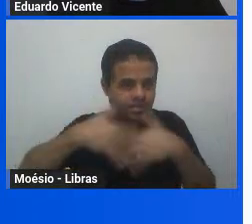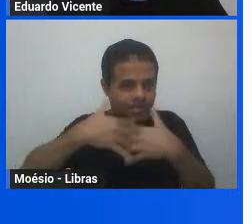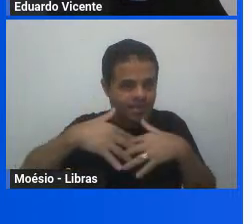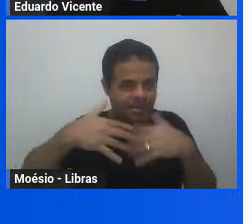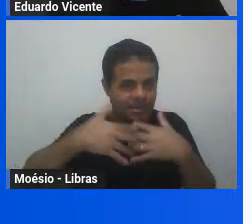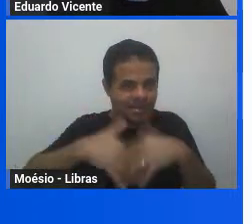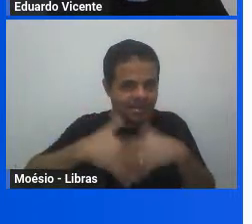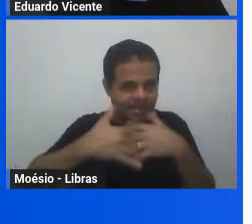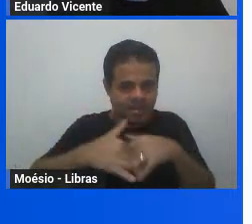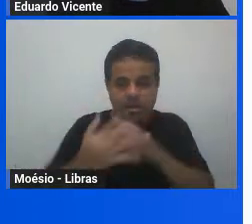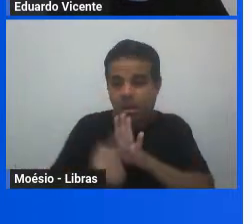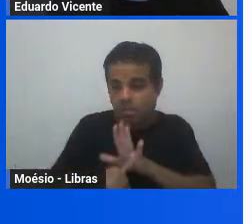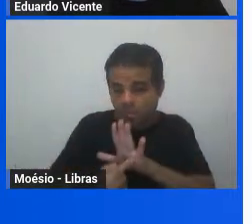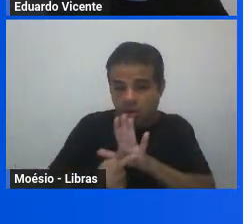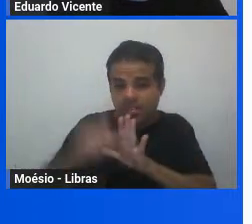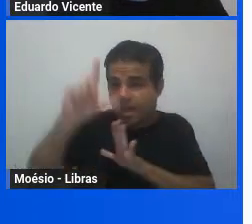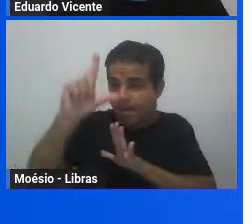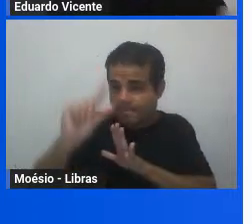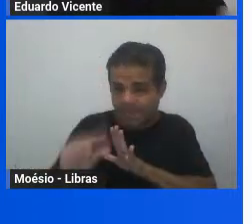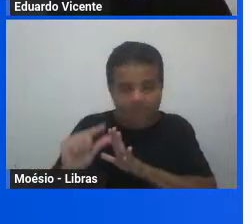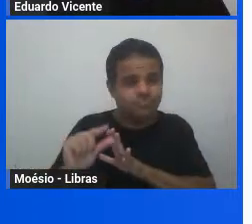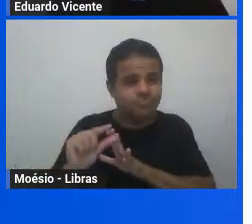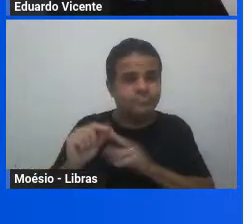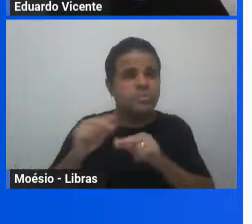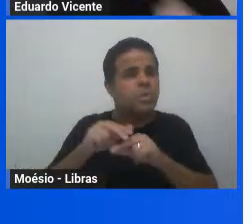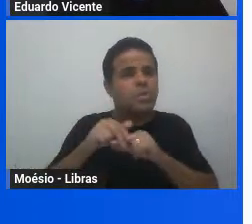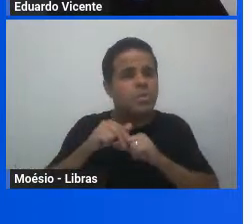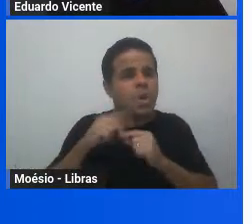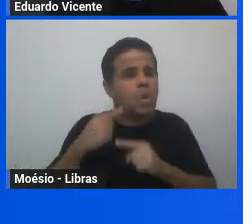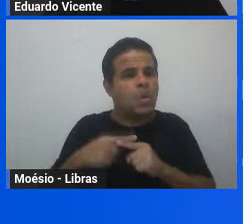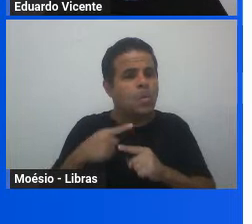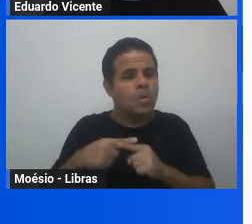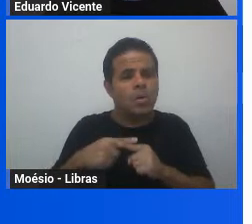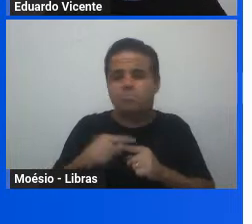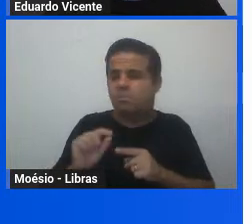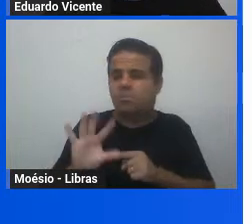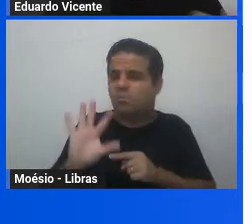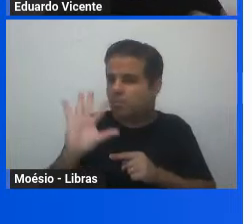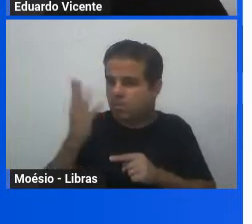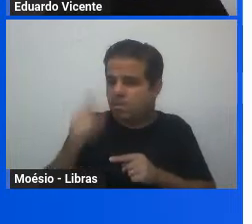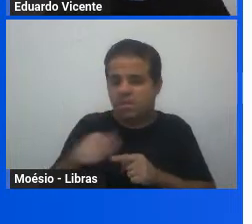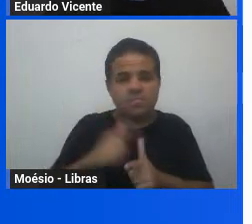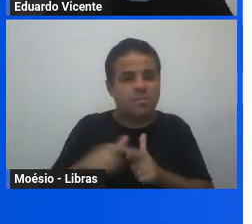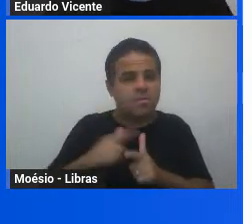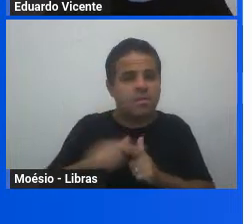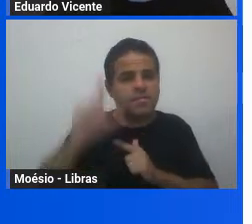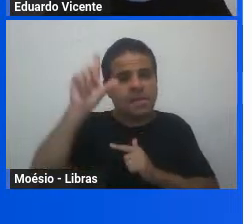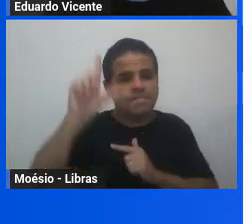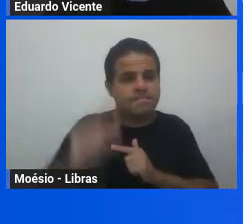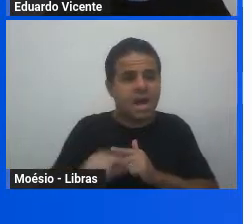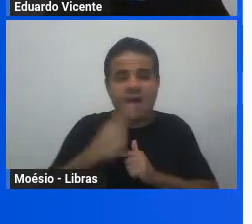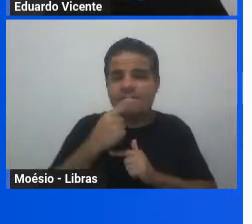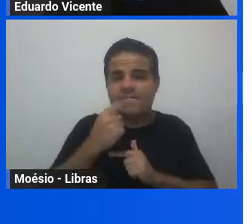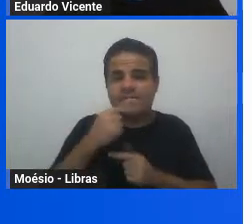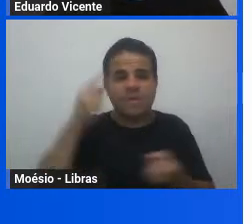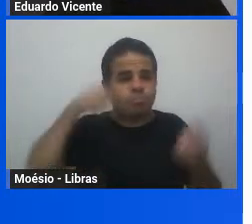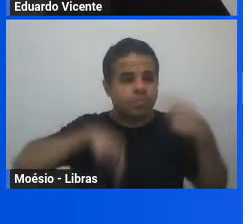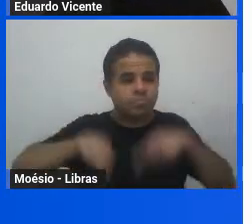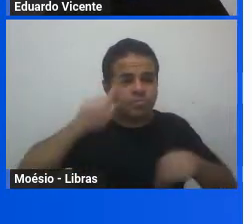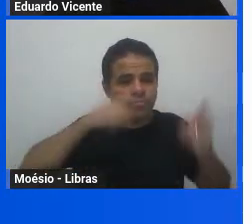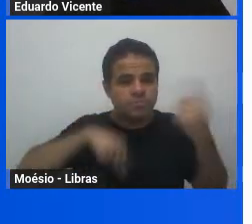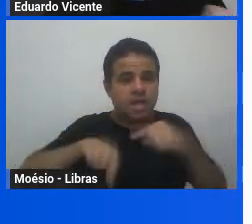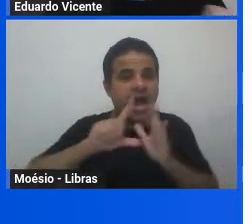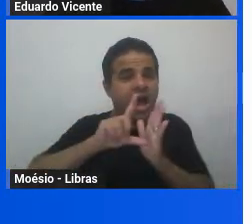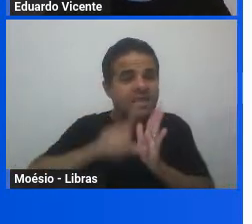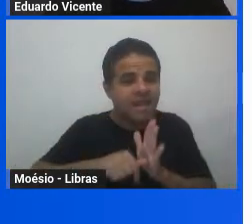está abaixo de 70. Devido ao que leva, então, essa glicemia baixa no sangue, né? Atraso de